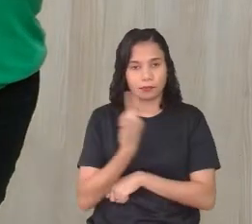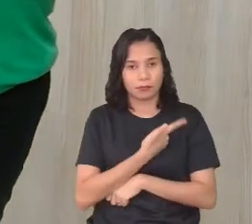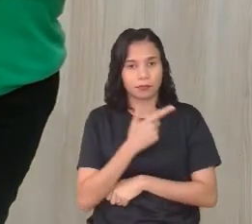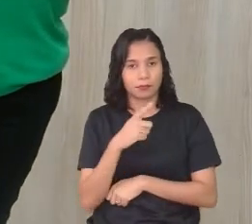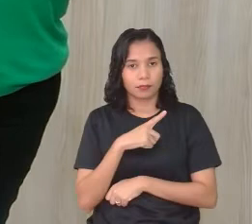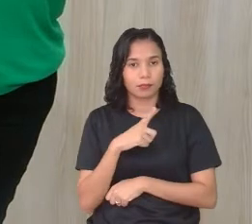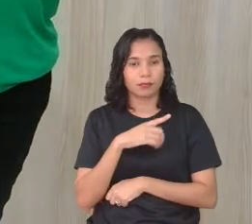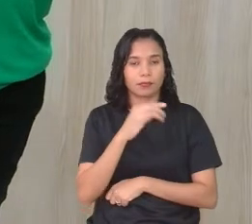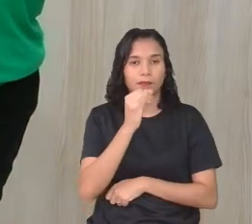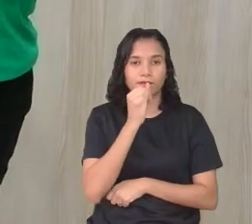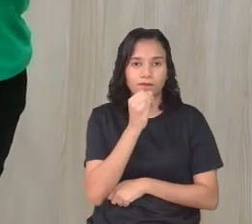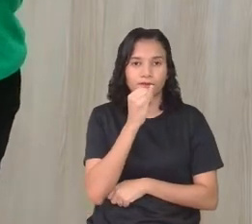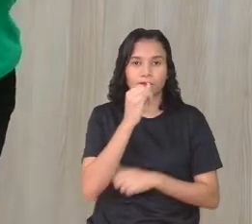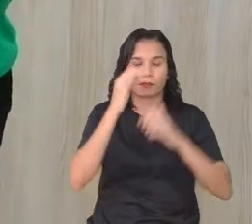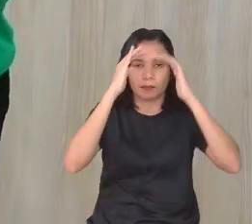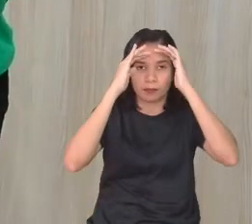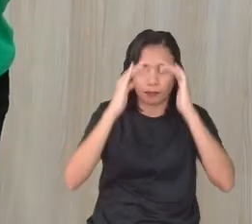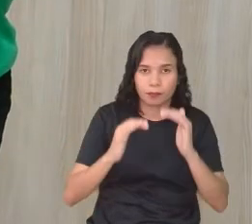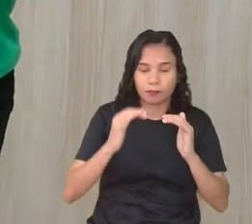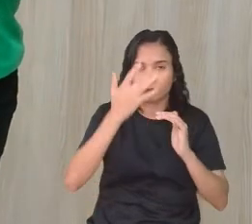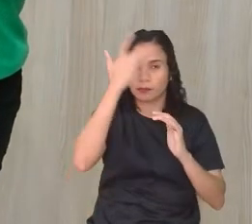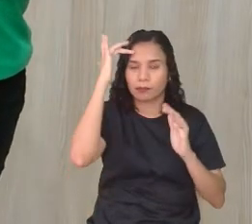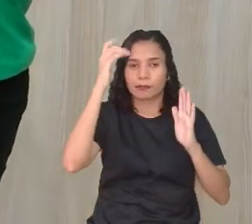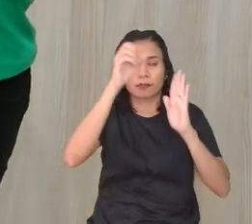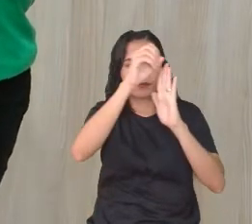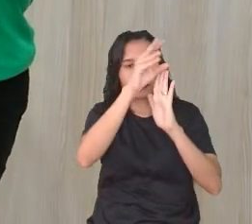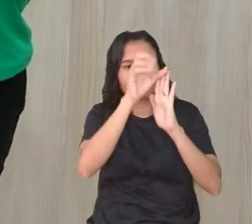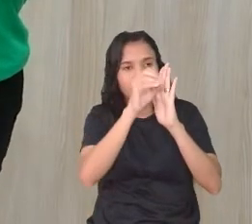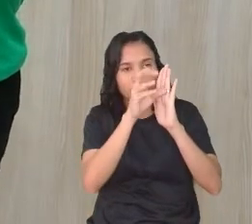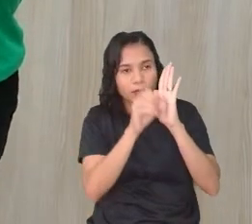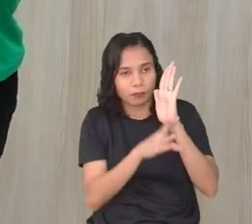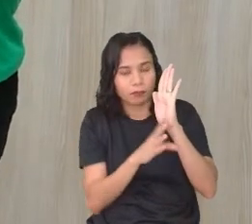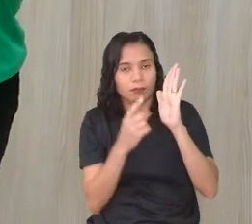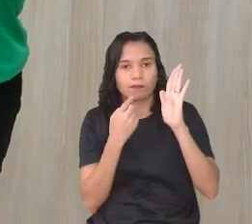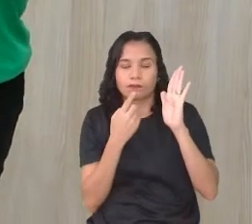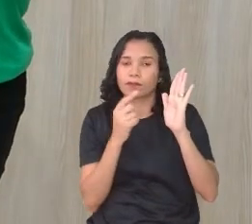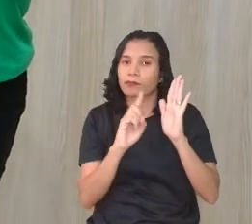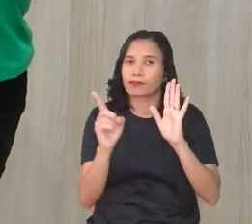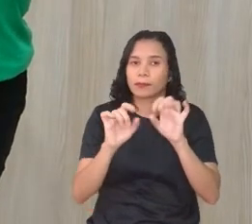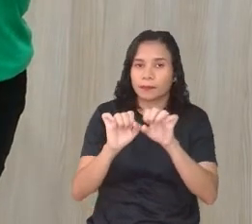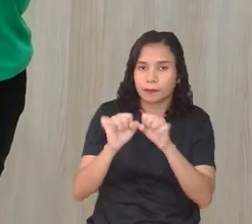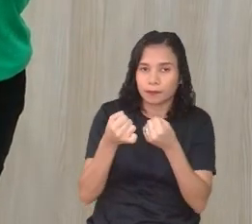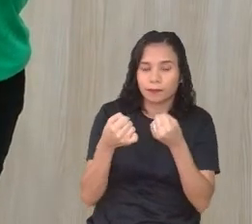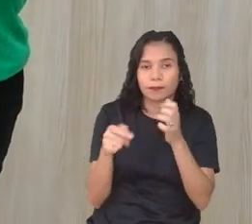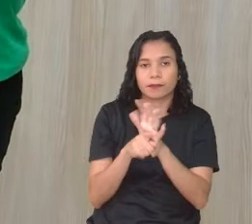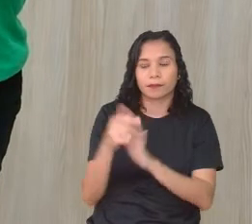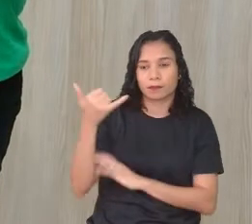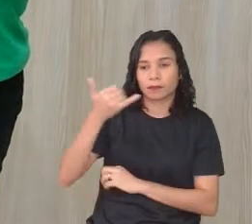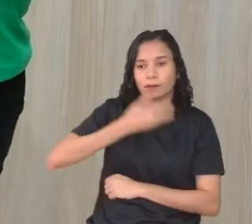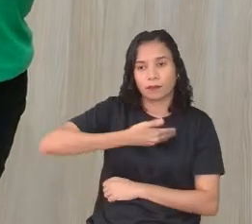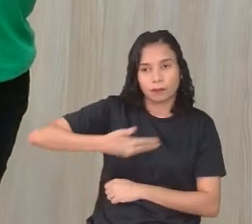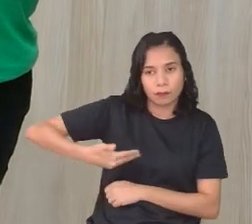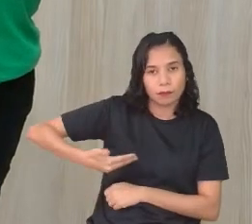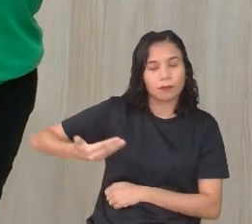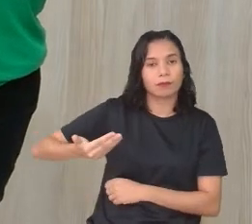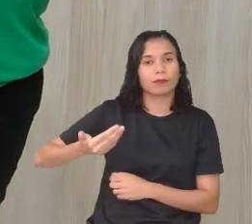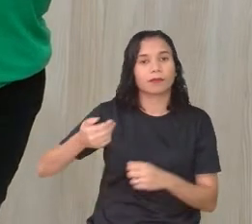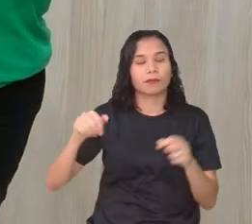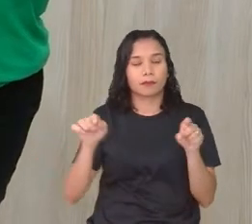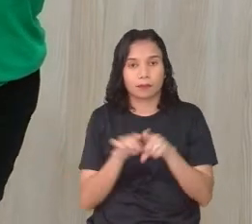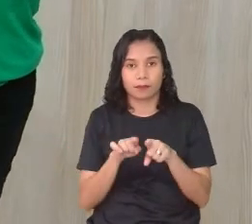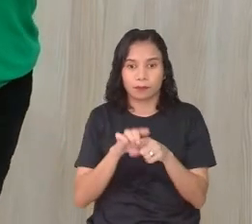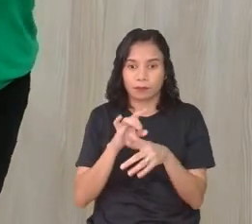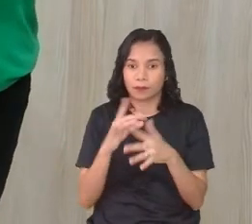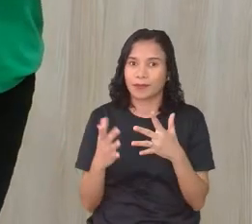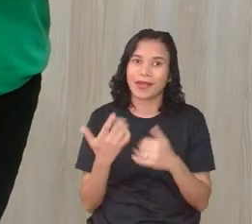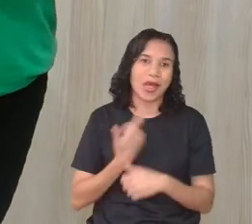é, como o respeitar o sinal do trânsito, não é, não quebrar um telefone público, não é? Que nem